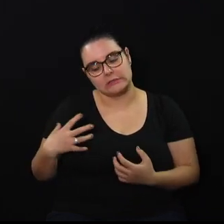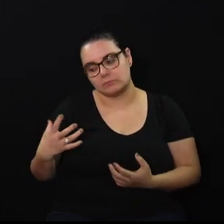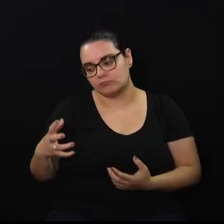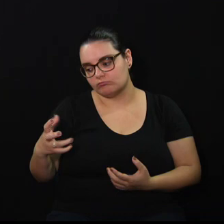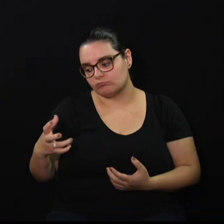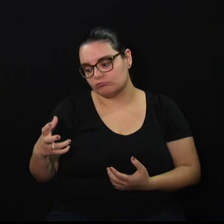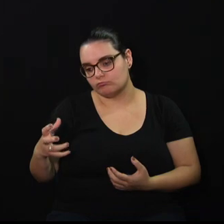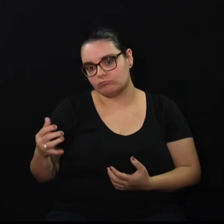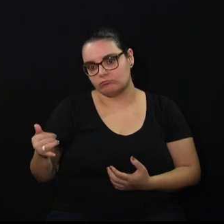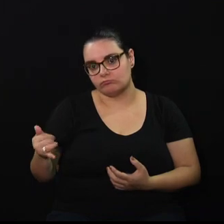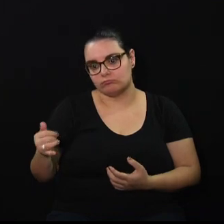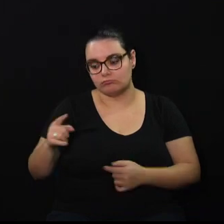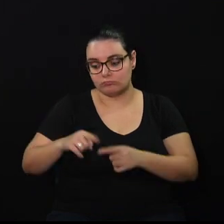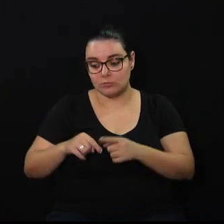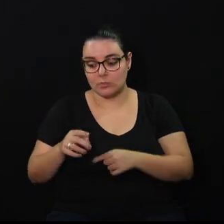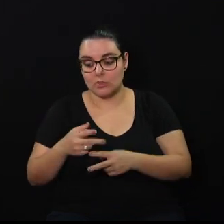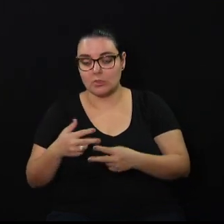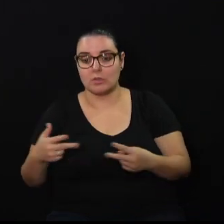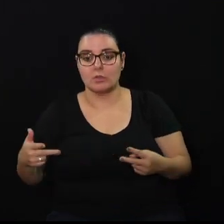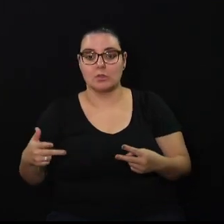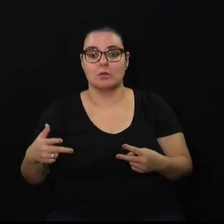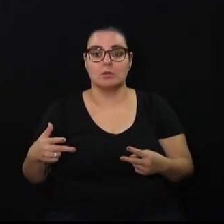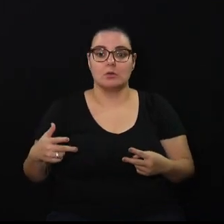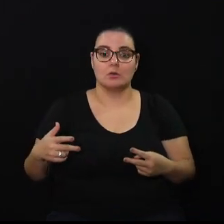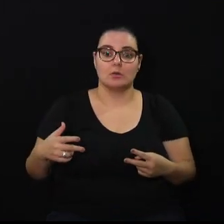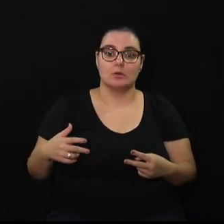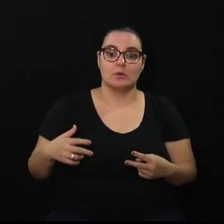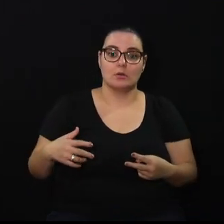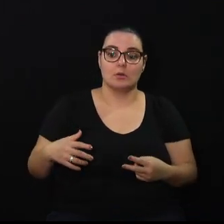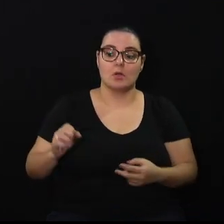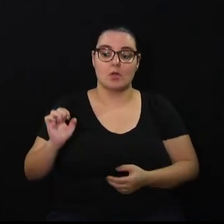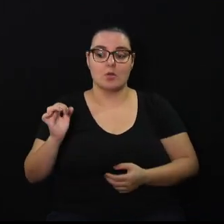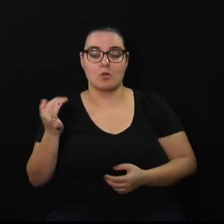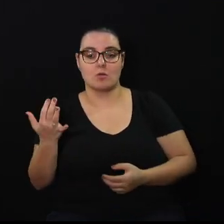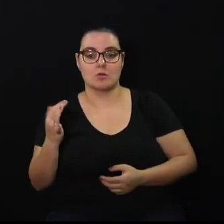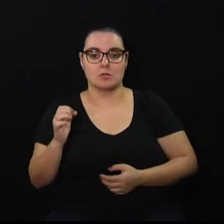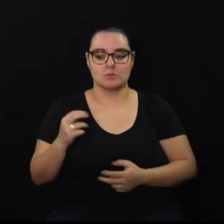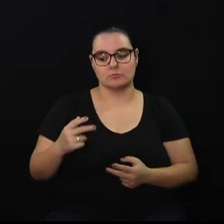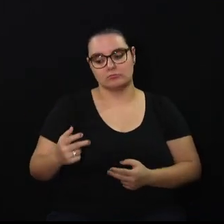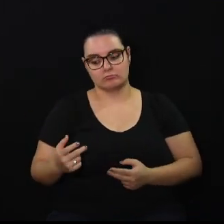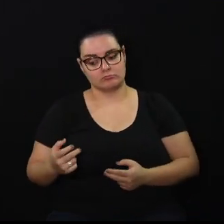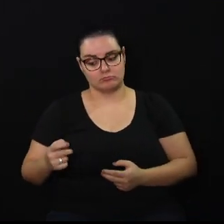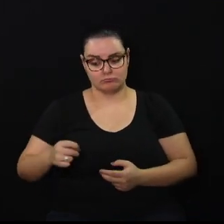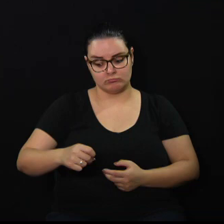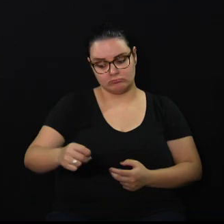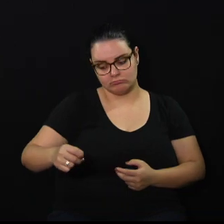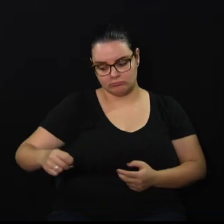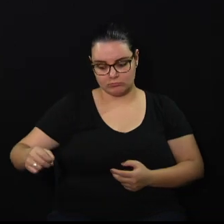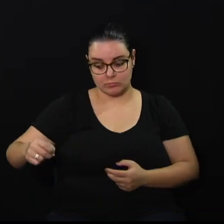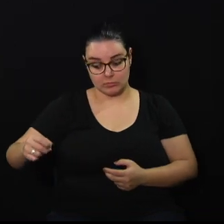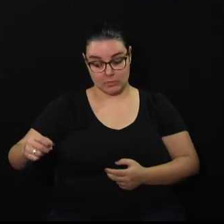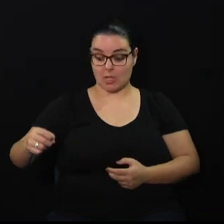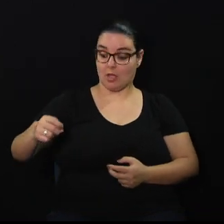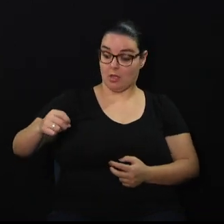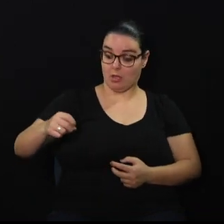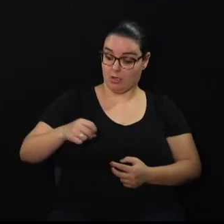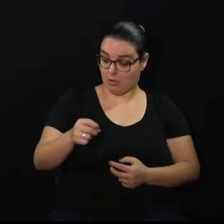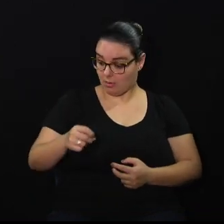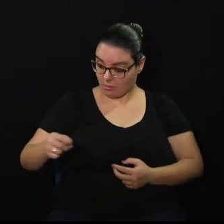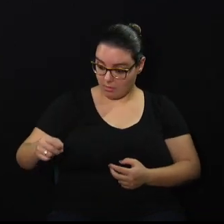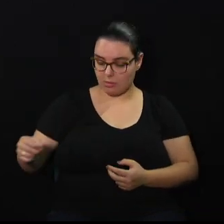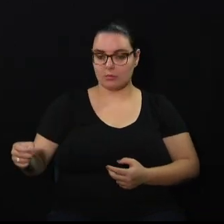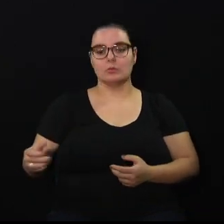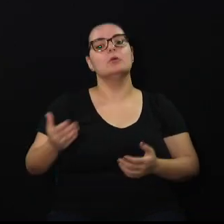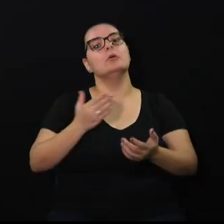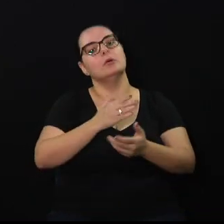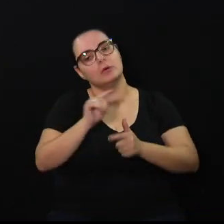os materiais na mão sabe que isso acontece alguma coisa ali no papel então a gente já vai trabalhando isso